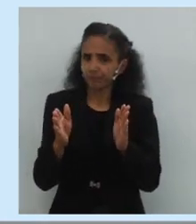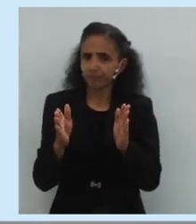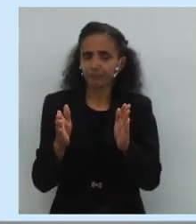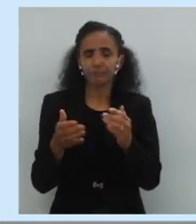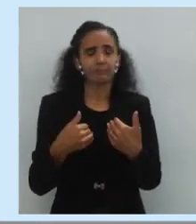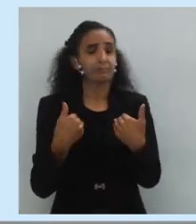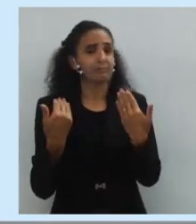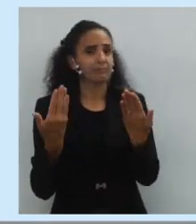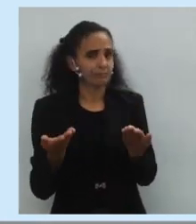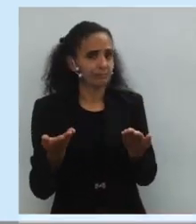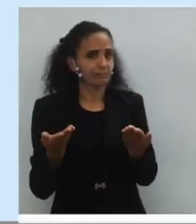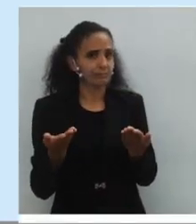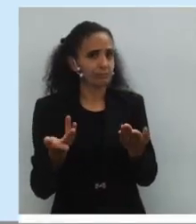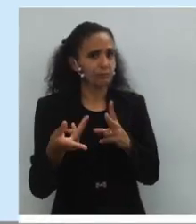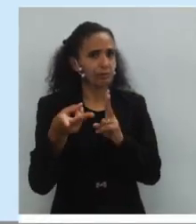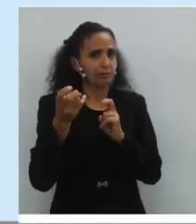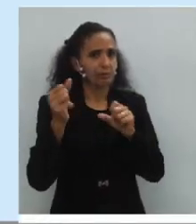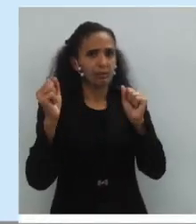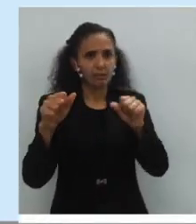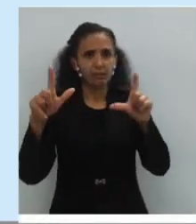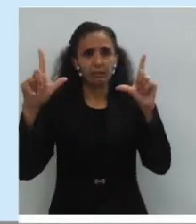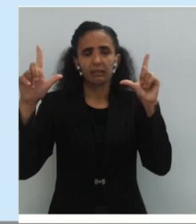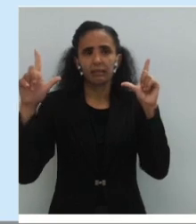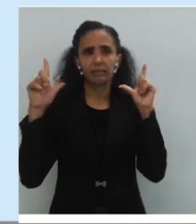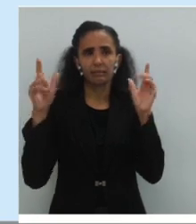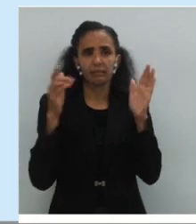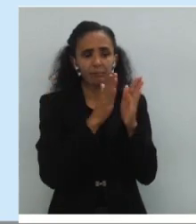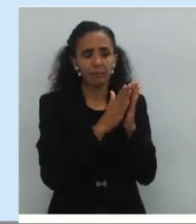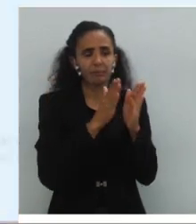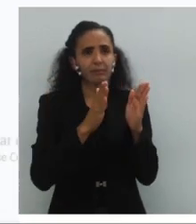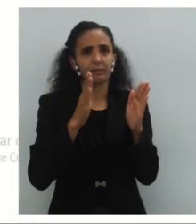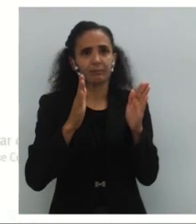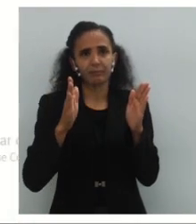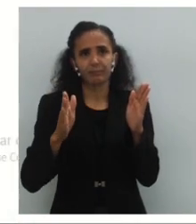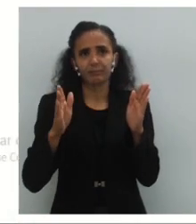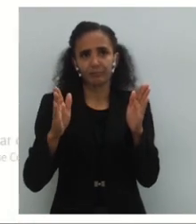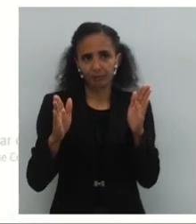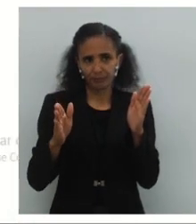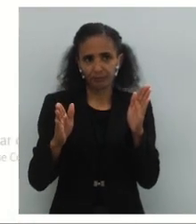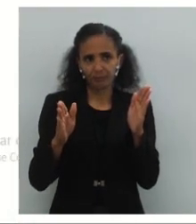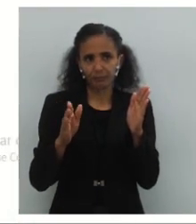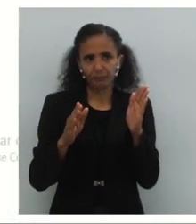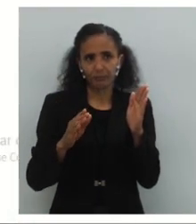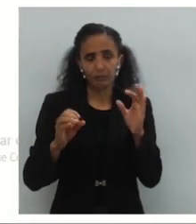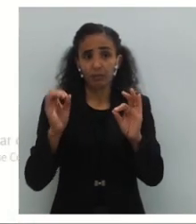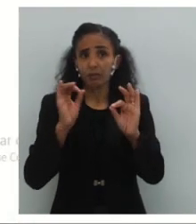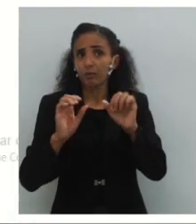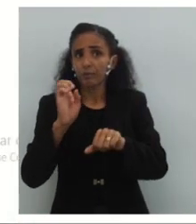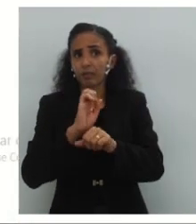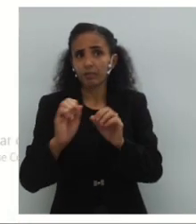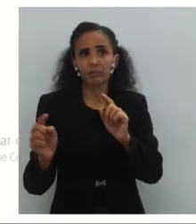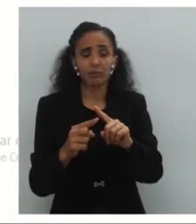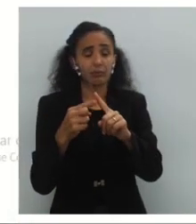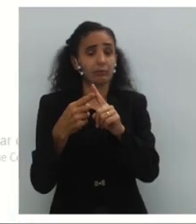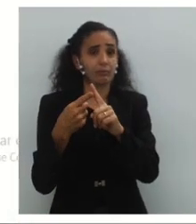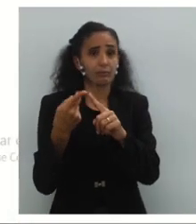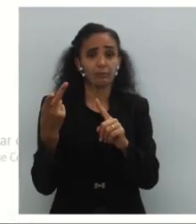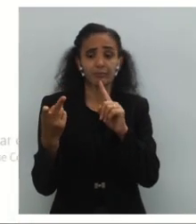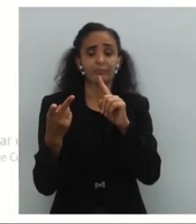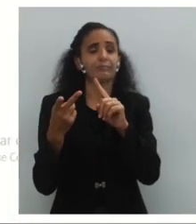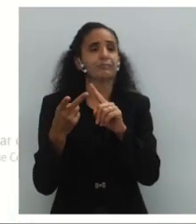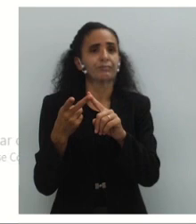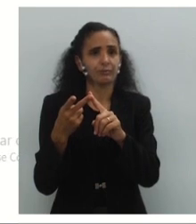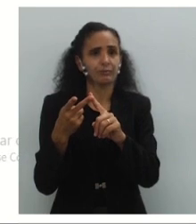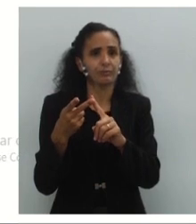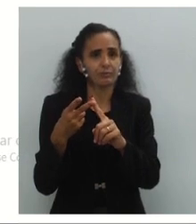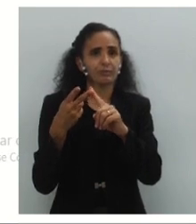que a gente chama de períodos latentes. Então, vê aí na telinha as fases, né? Então, eu tenho o